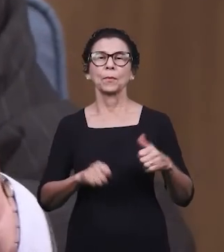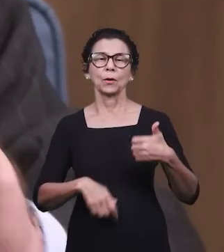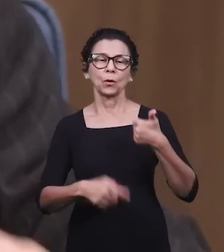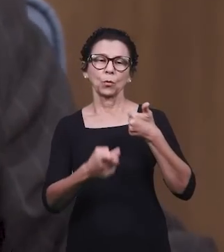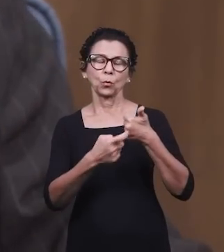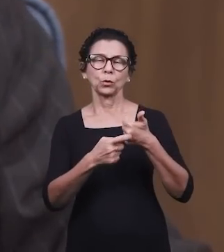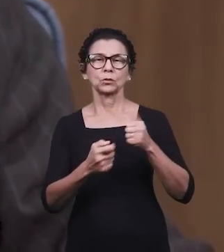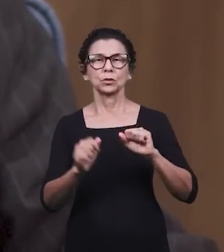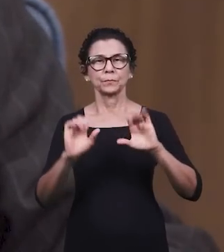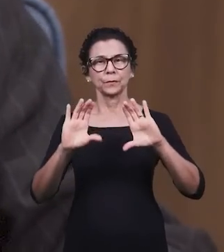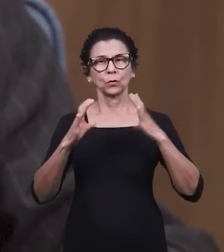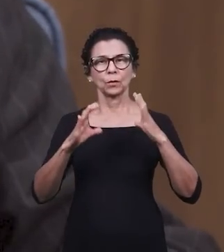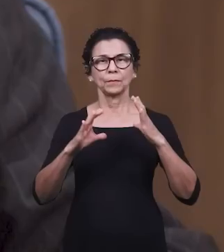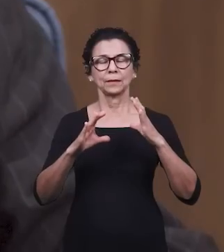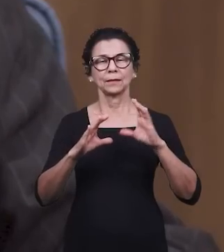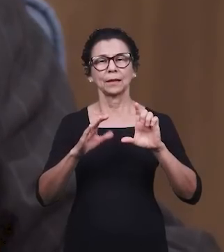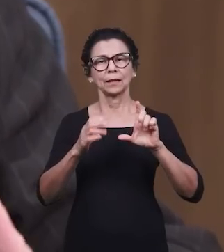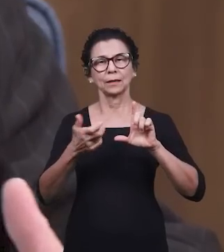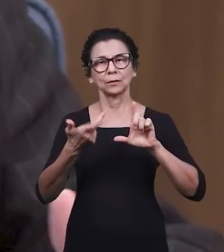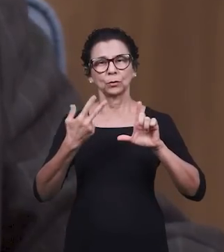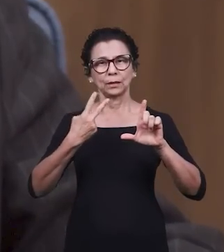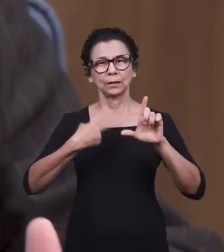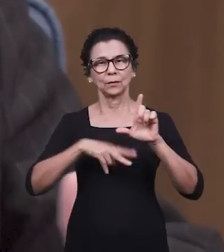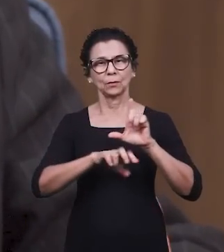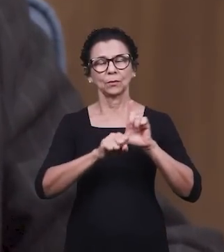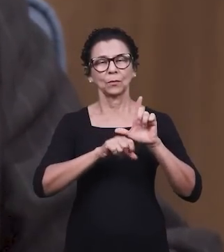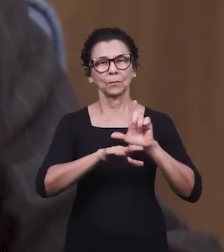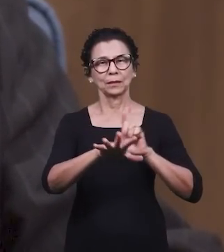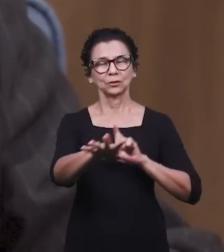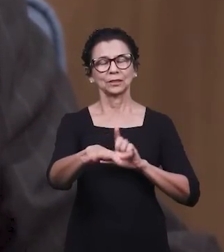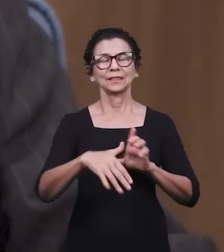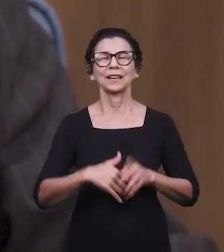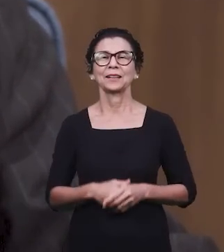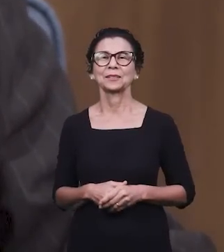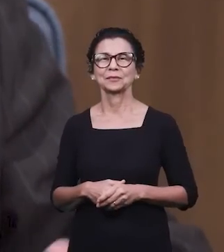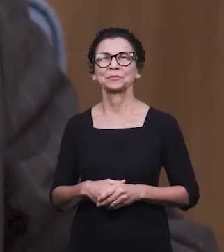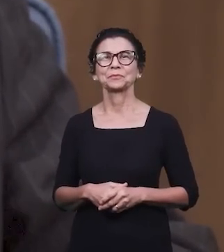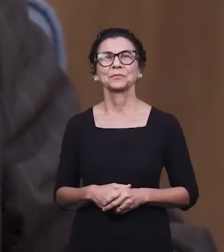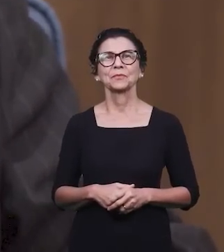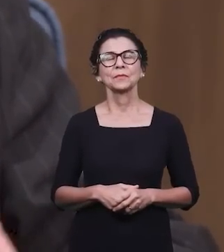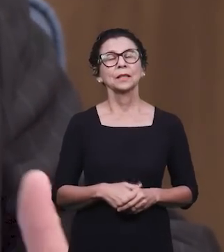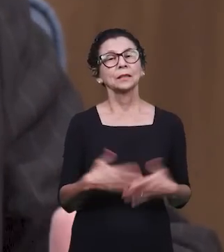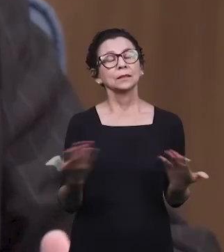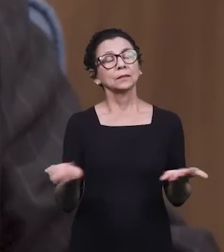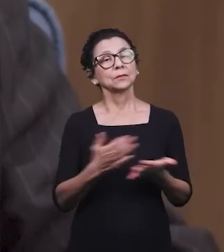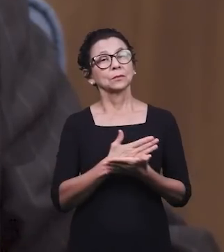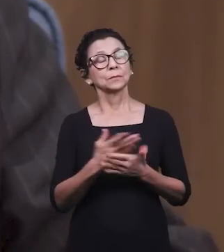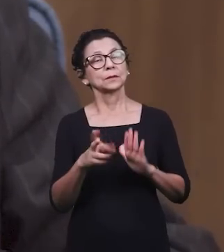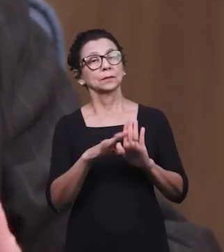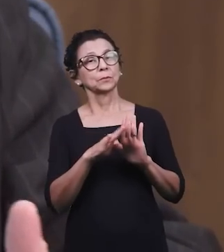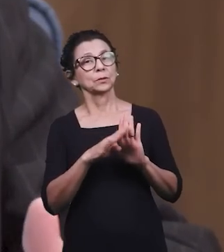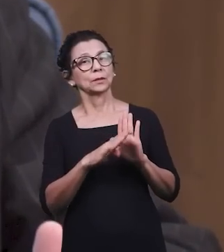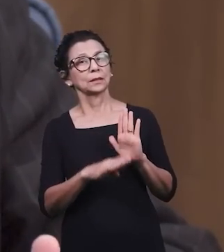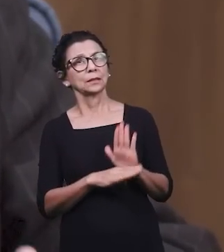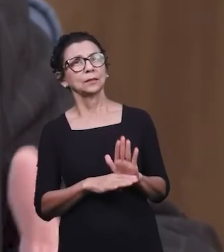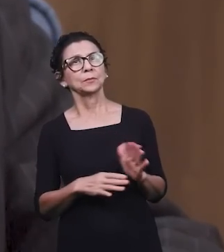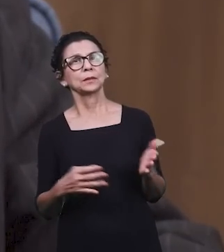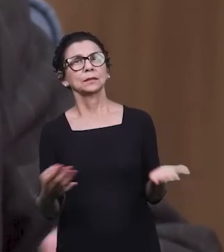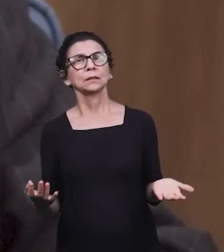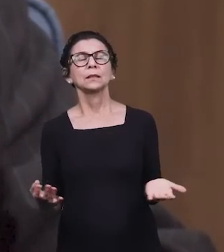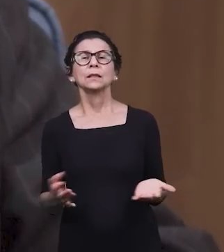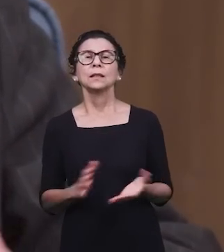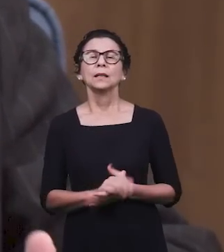pode compartilhar, vai ser muito bom ter você participando conosco. Estamos iniciando esse programa e esse programa